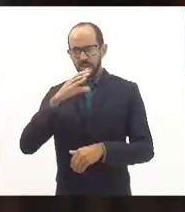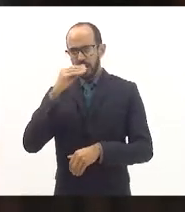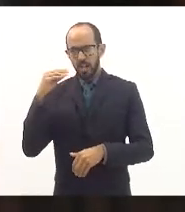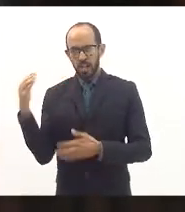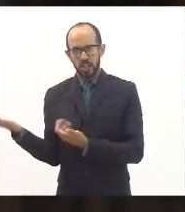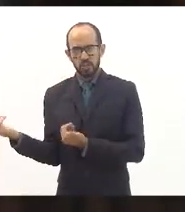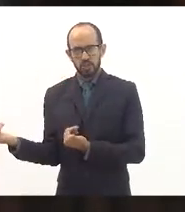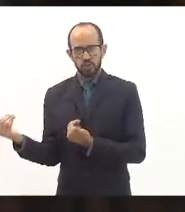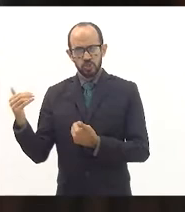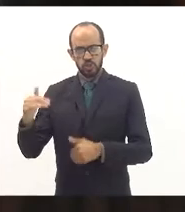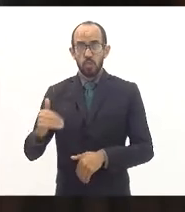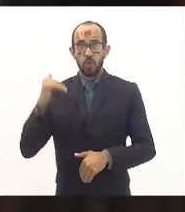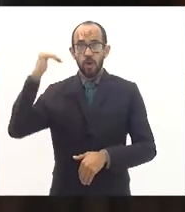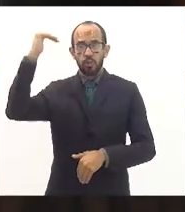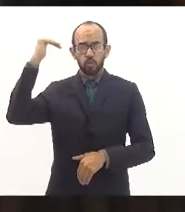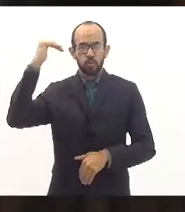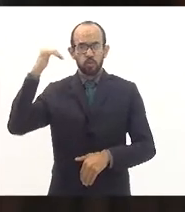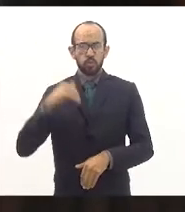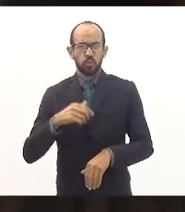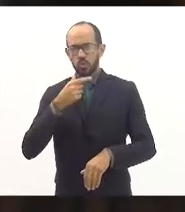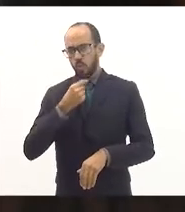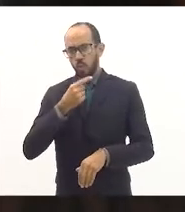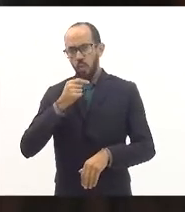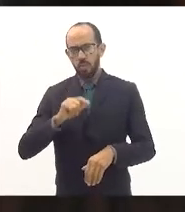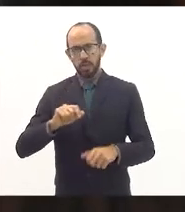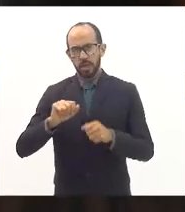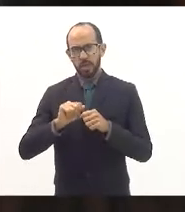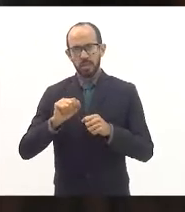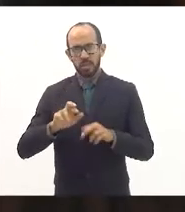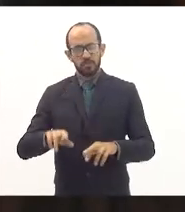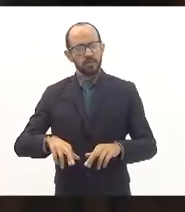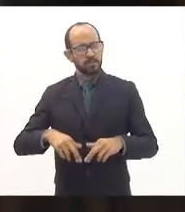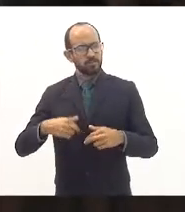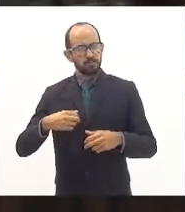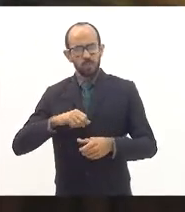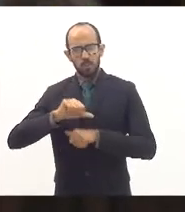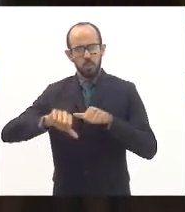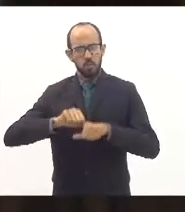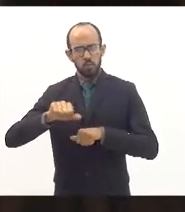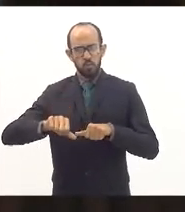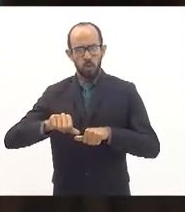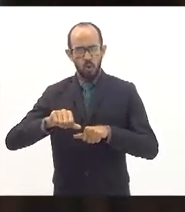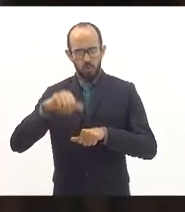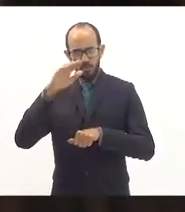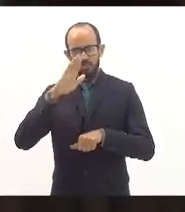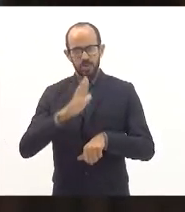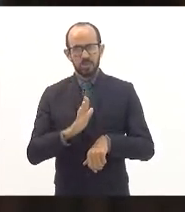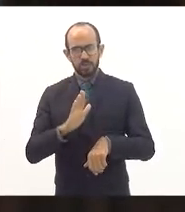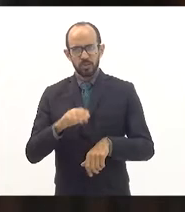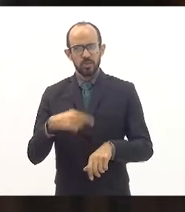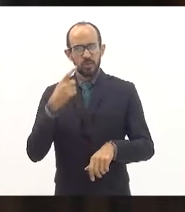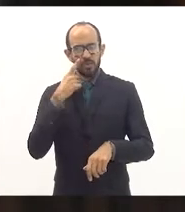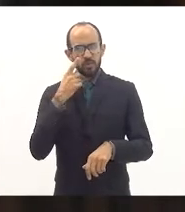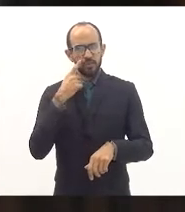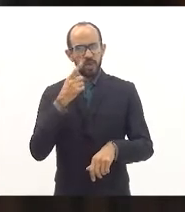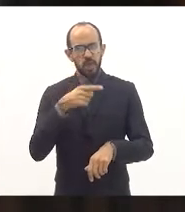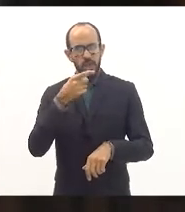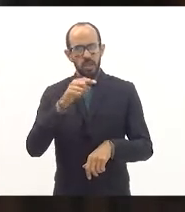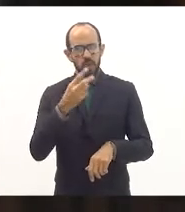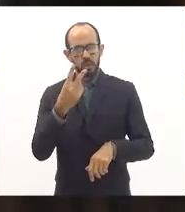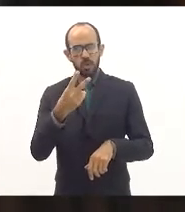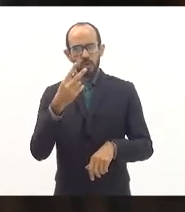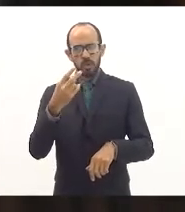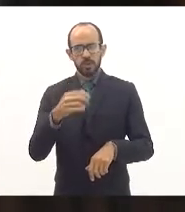homem revolucionário. Para isso, vamos ouvir dois importantes companheiros do nosso partido,